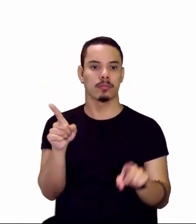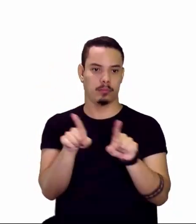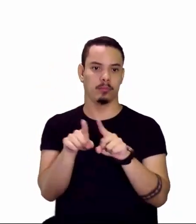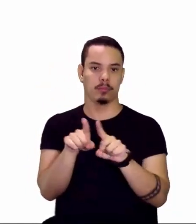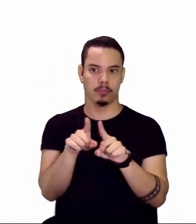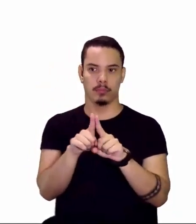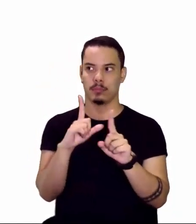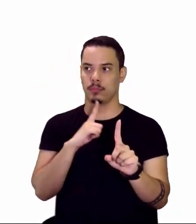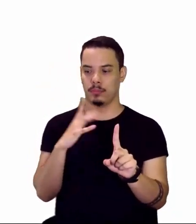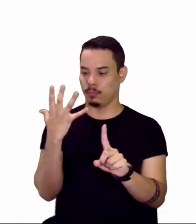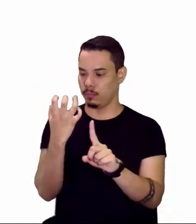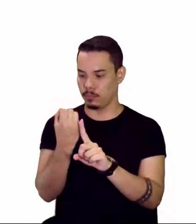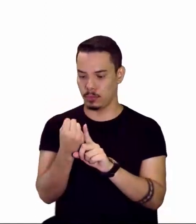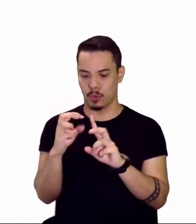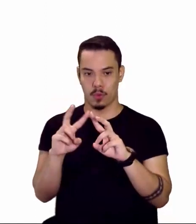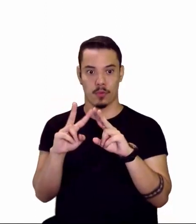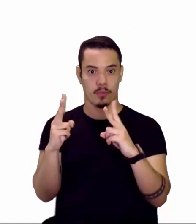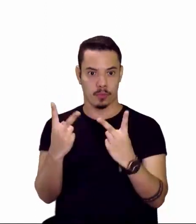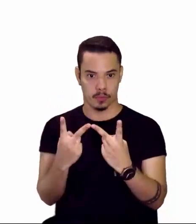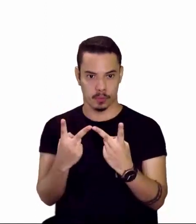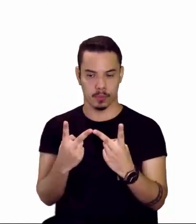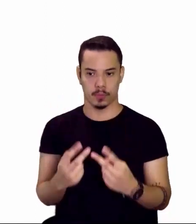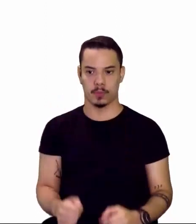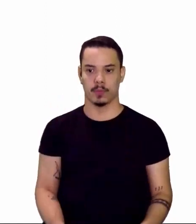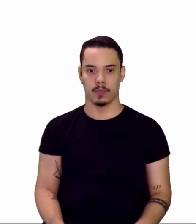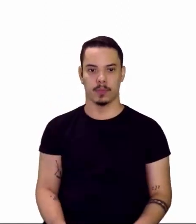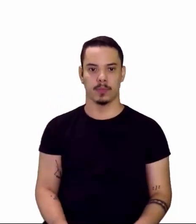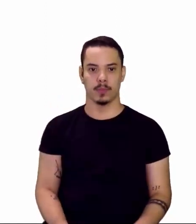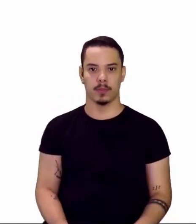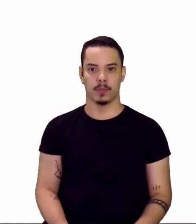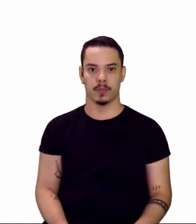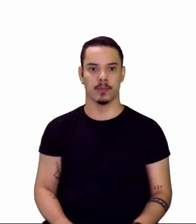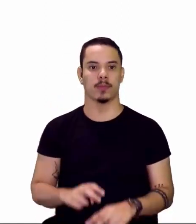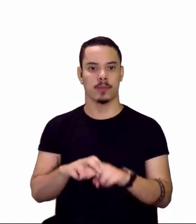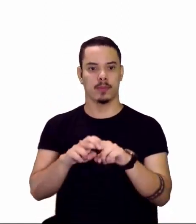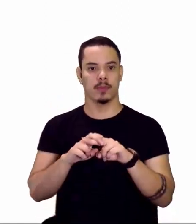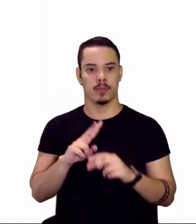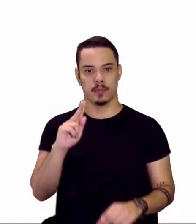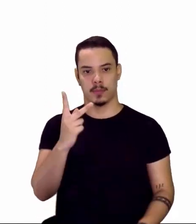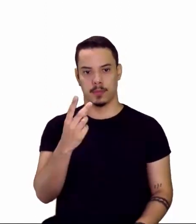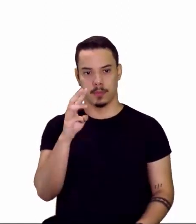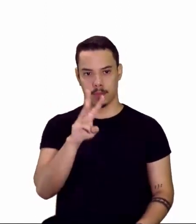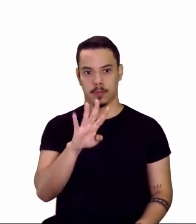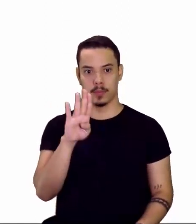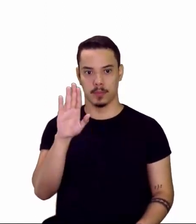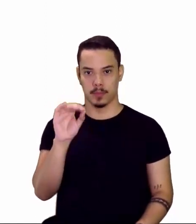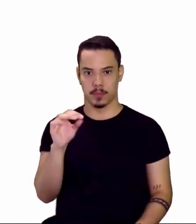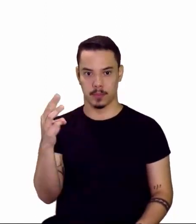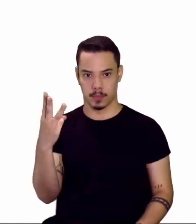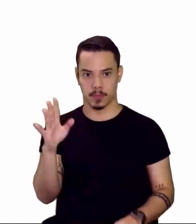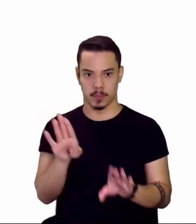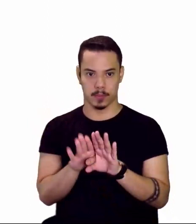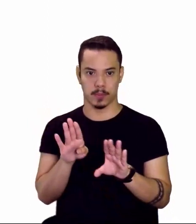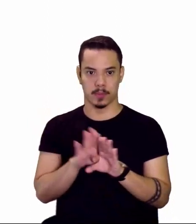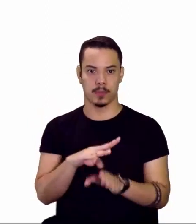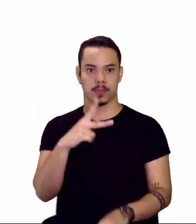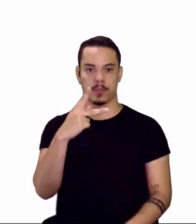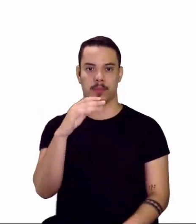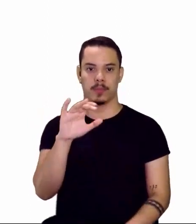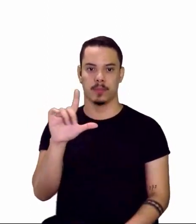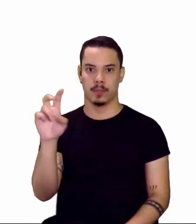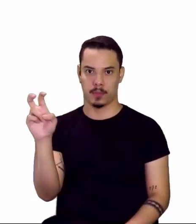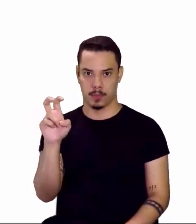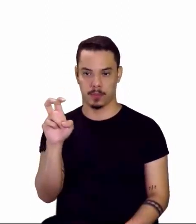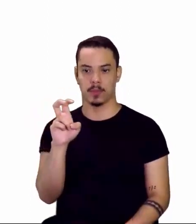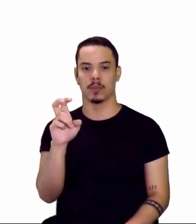havendo contração de volume. E aí é o caso do H3BO3 e do PCl5, tá bom?